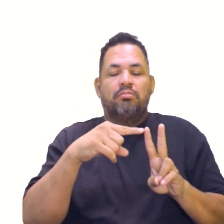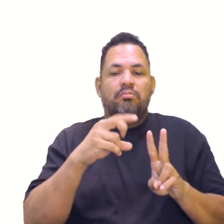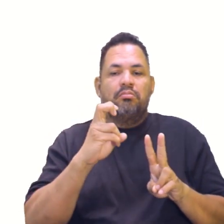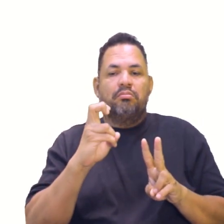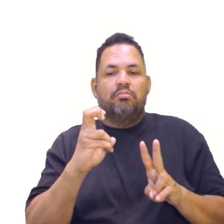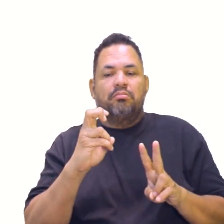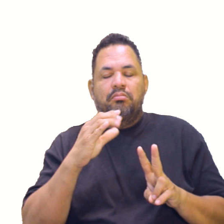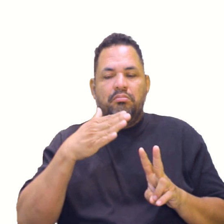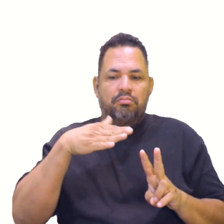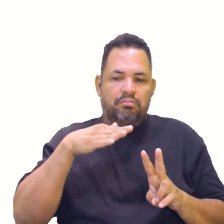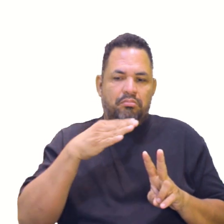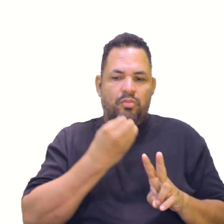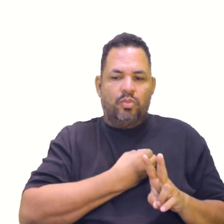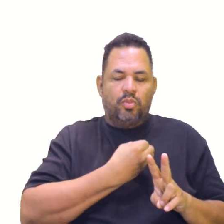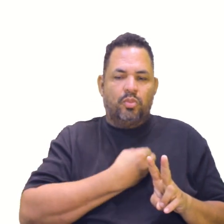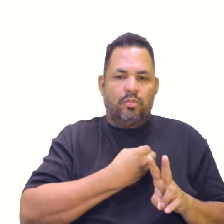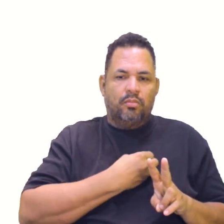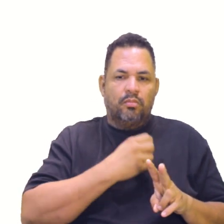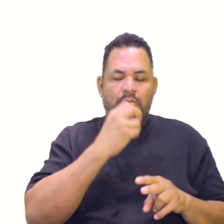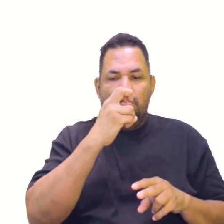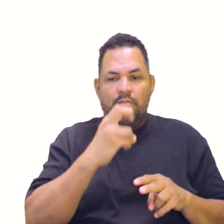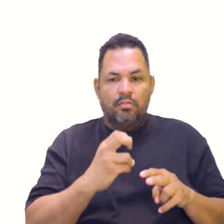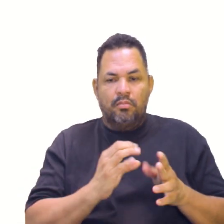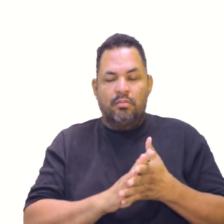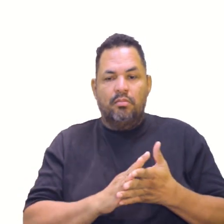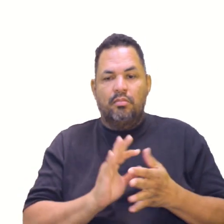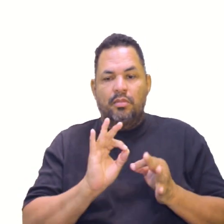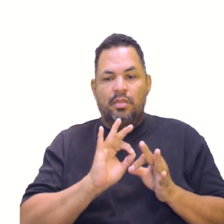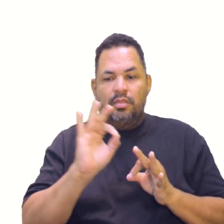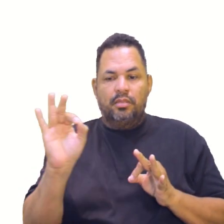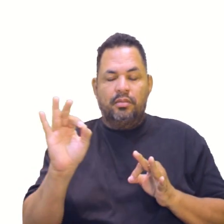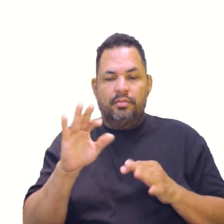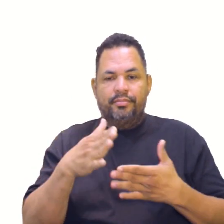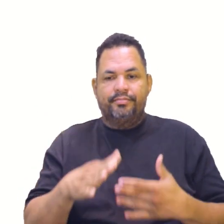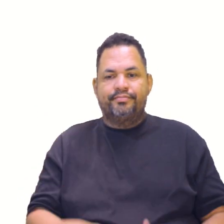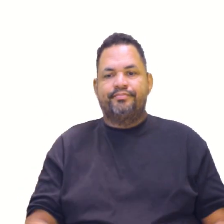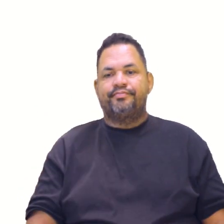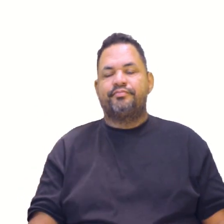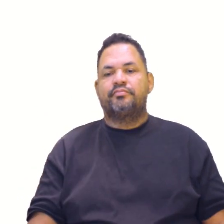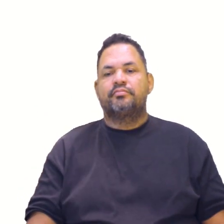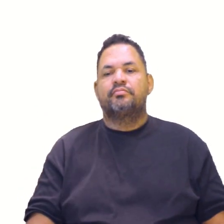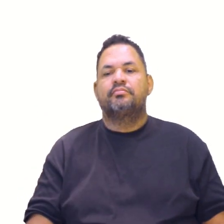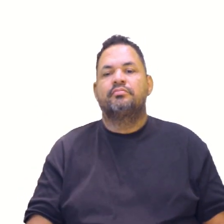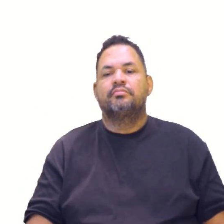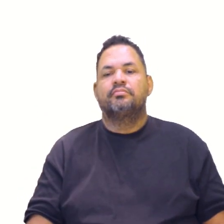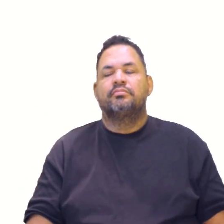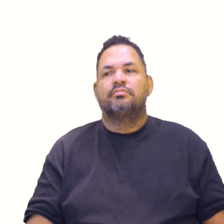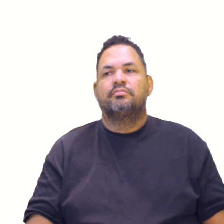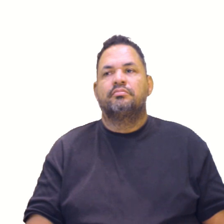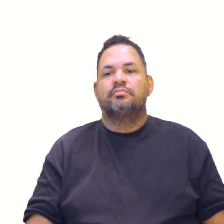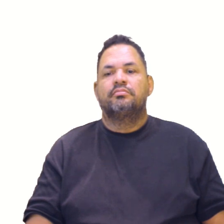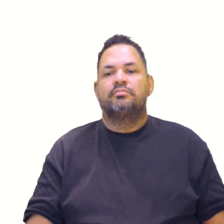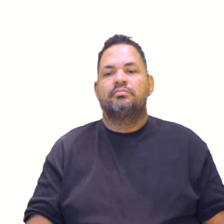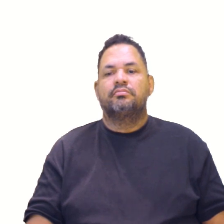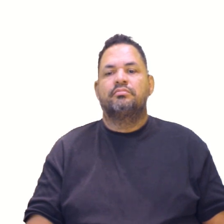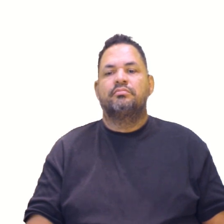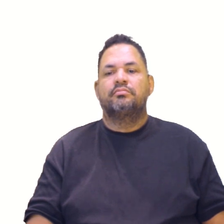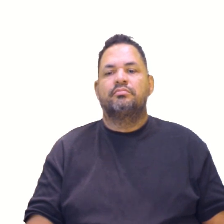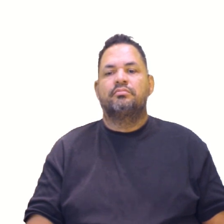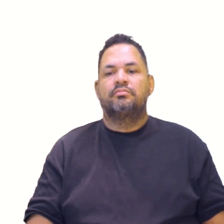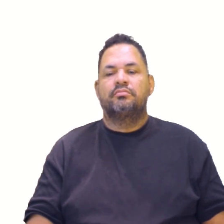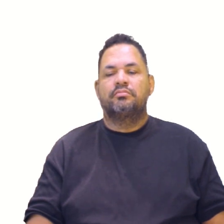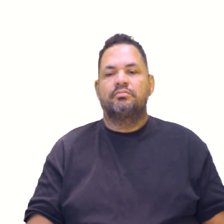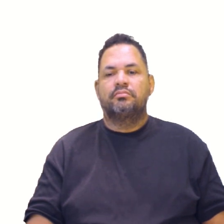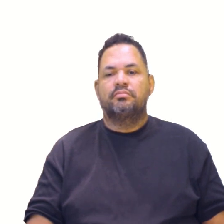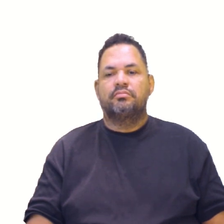calculadora, um valor aproximado, e dividir o 5 para ter uma distância aproximada aí, tá? Vamos fazer a divisão já meio direta aí? Vamos. Pra gente, porque não temos muito